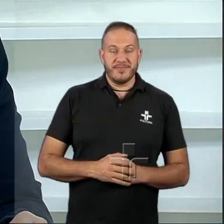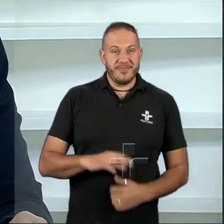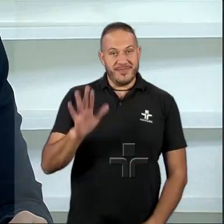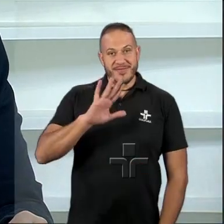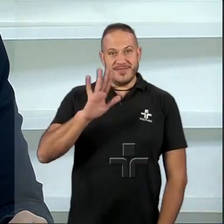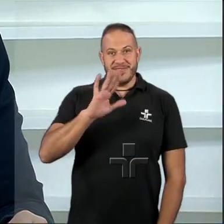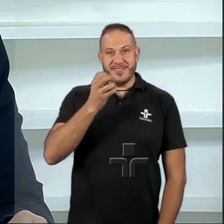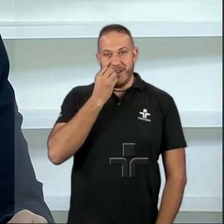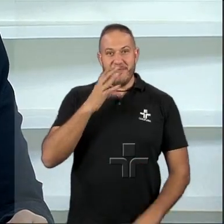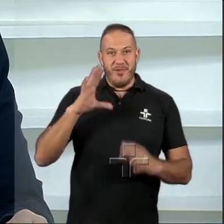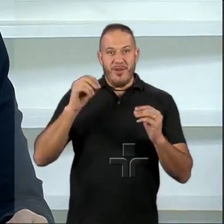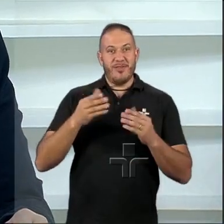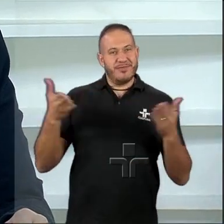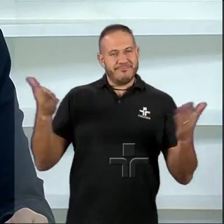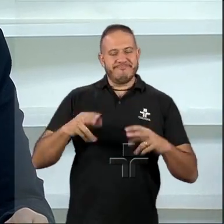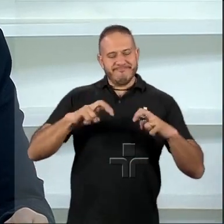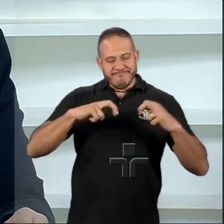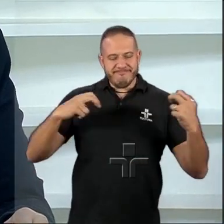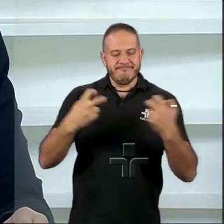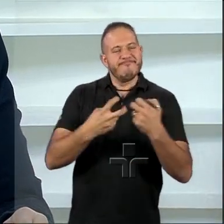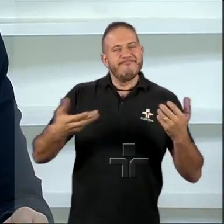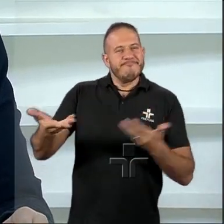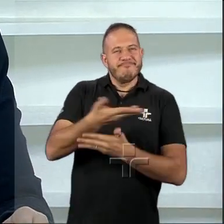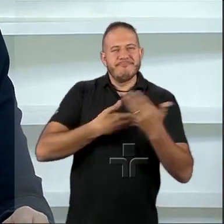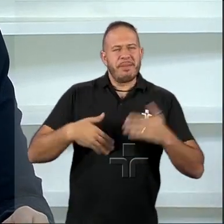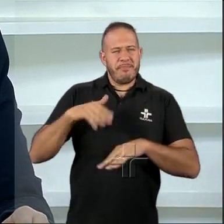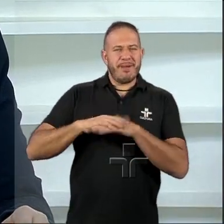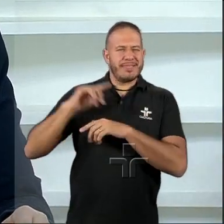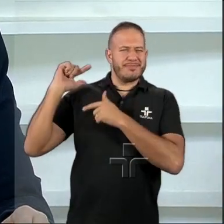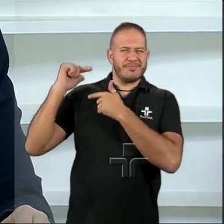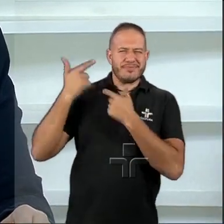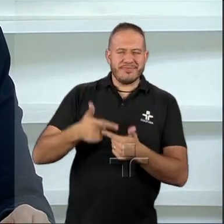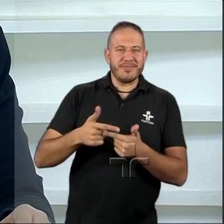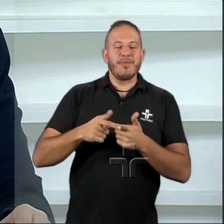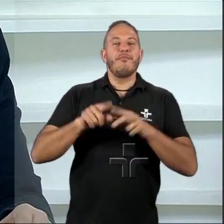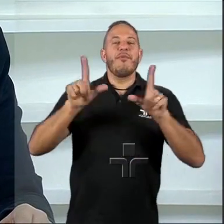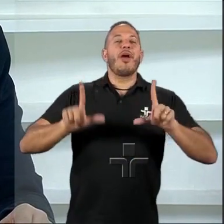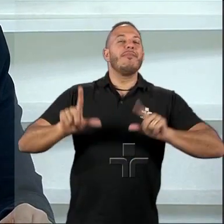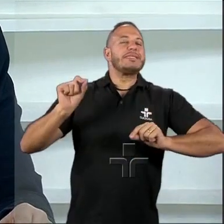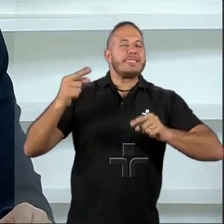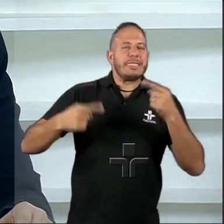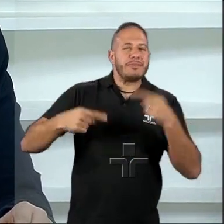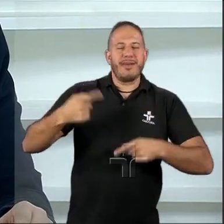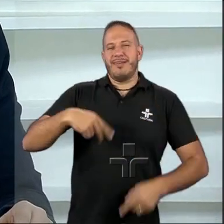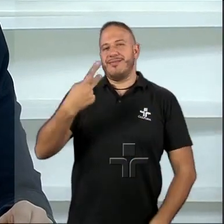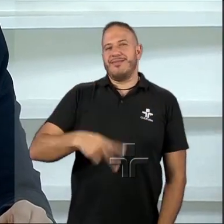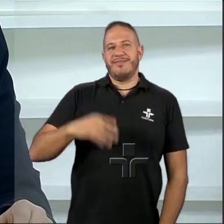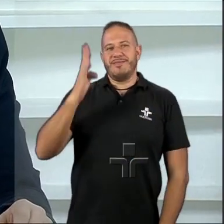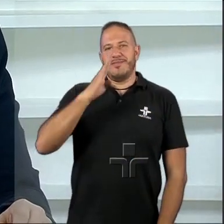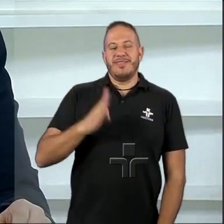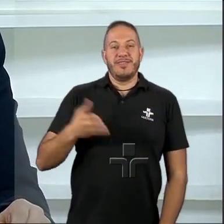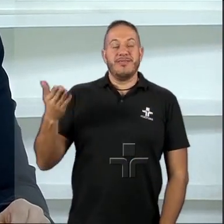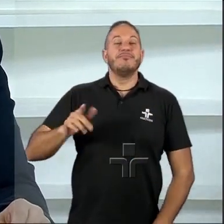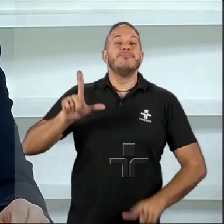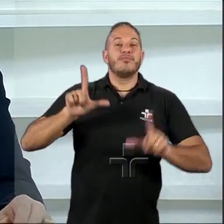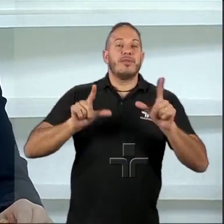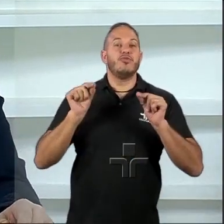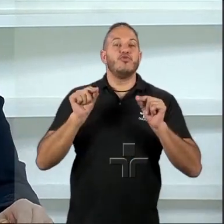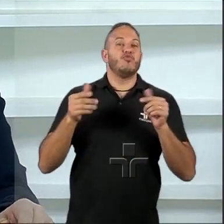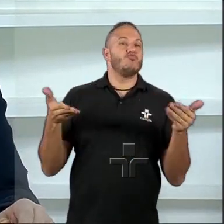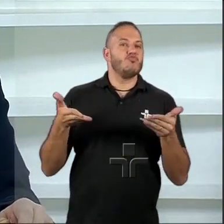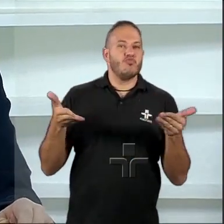Boa noite, este é o Roda Viva, o mais tradicional programa de debates da TV brasileira. No programa de hoje,